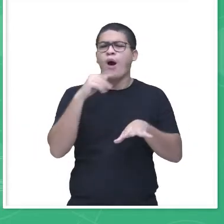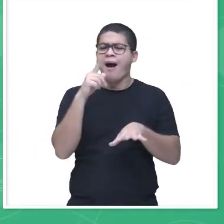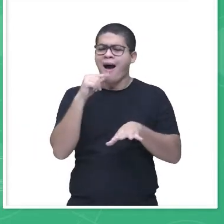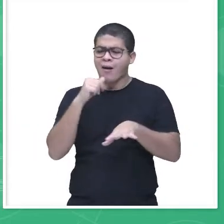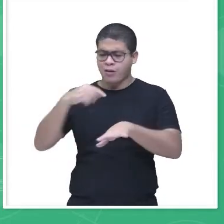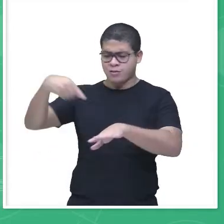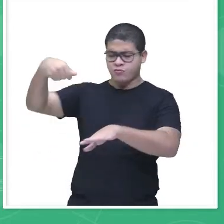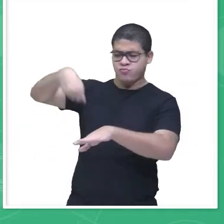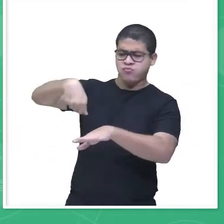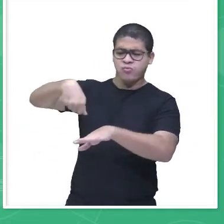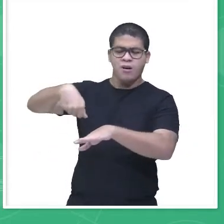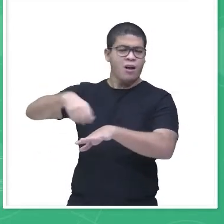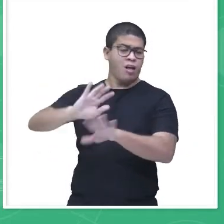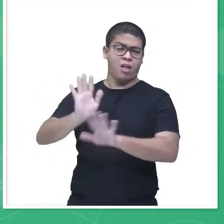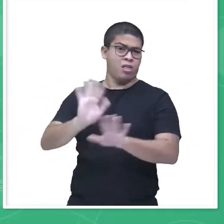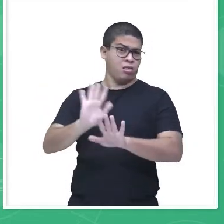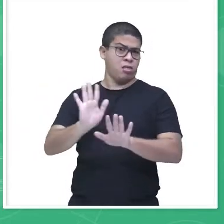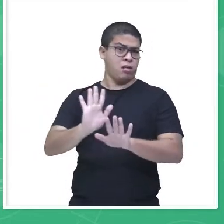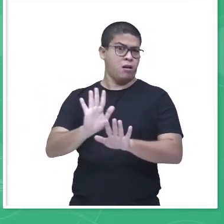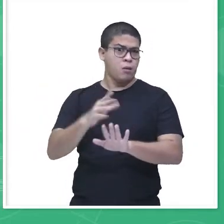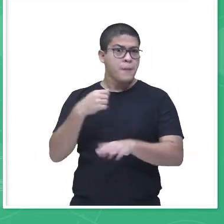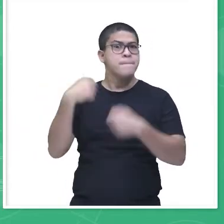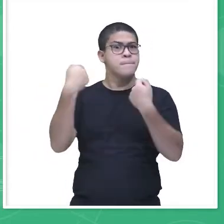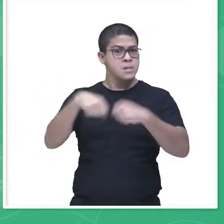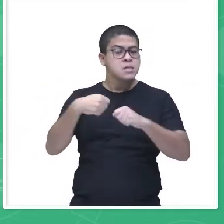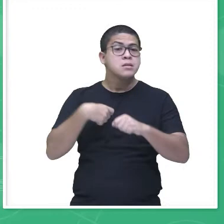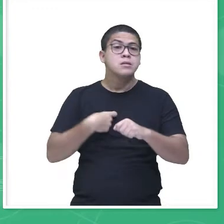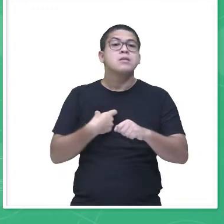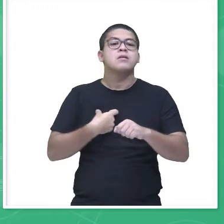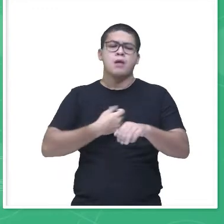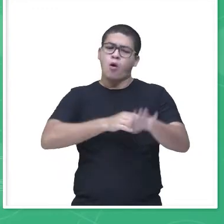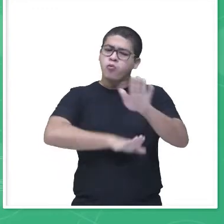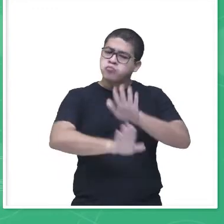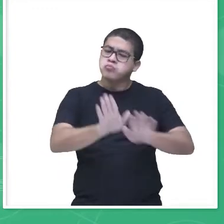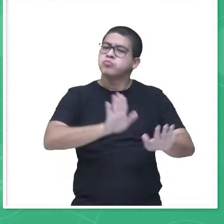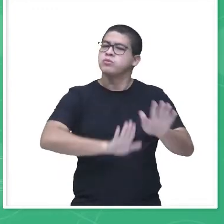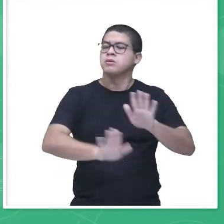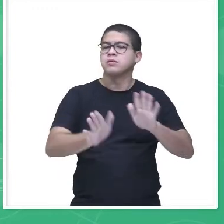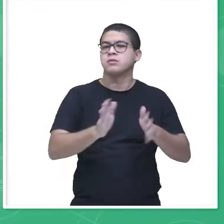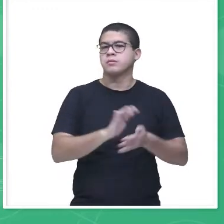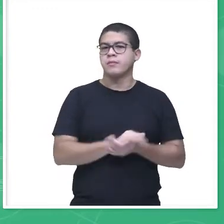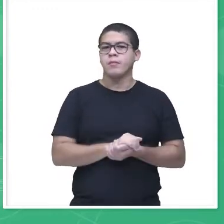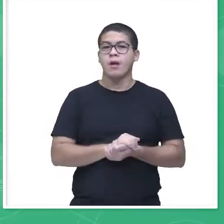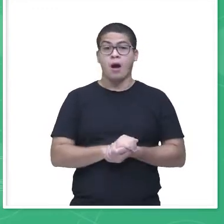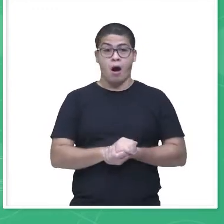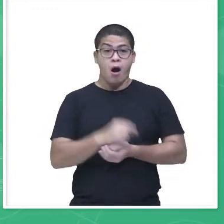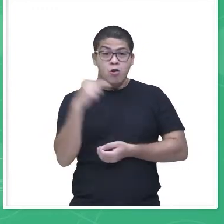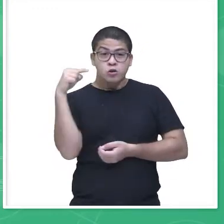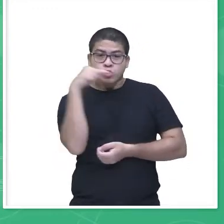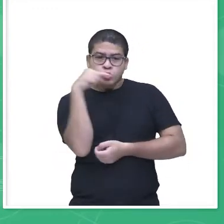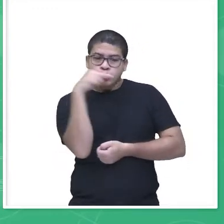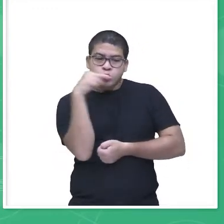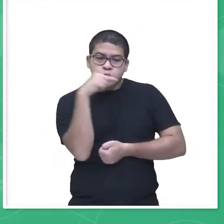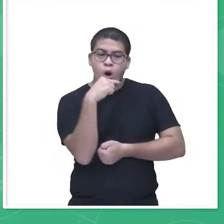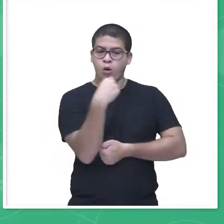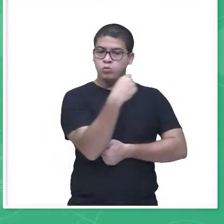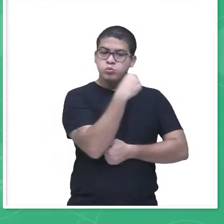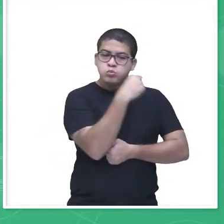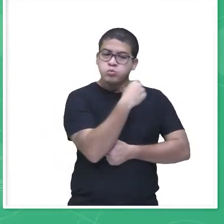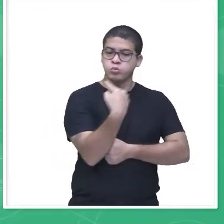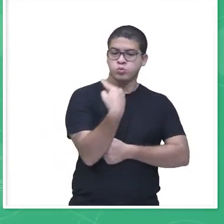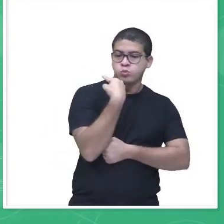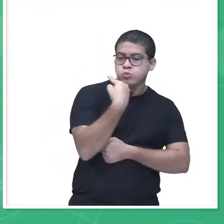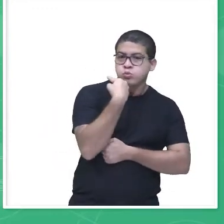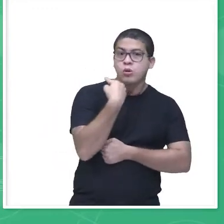você lavar completamente as suas mãos. Também manter a higiene oral, escovando os dentes após